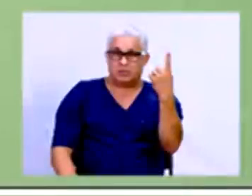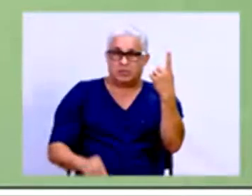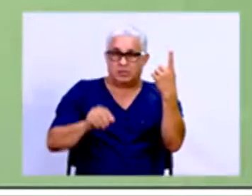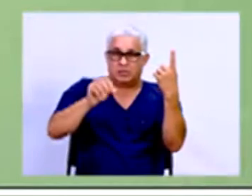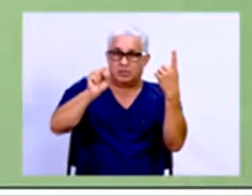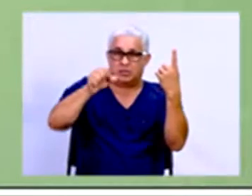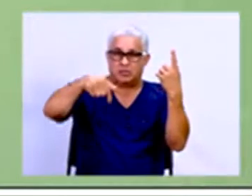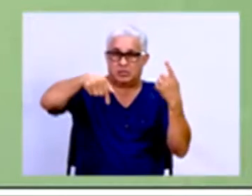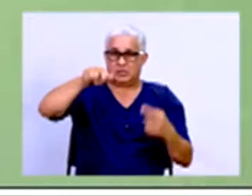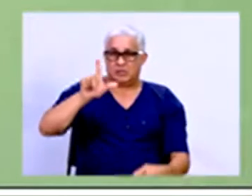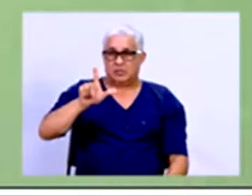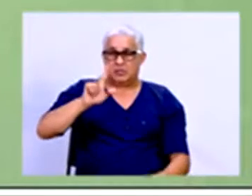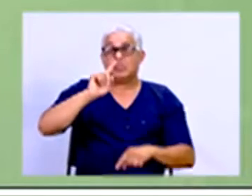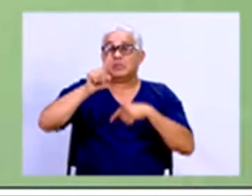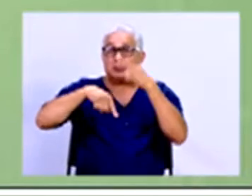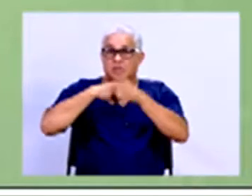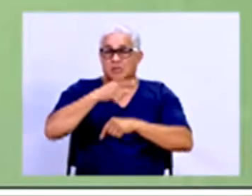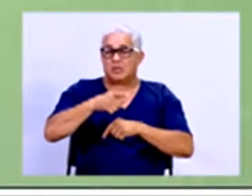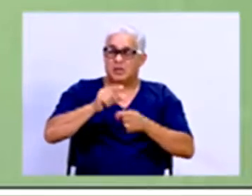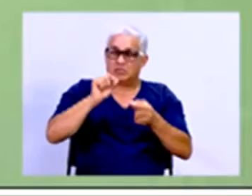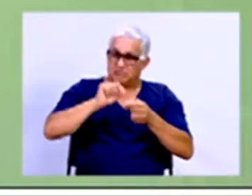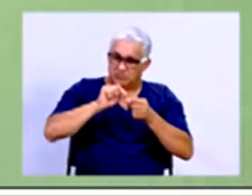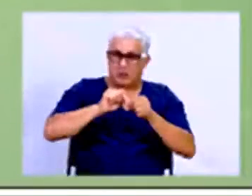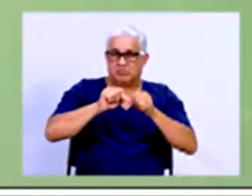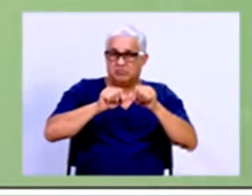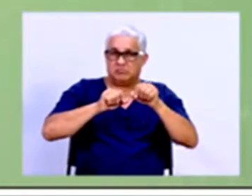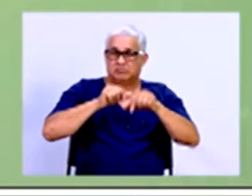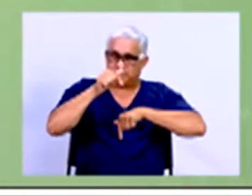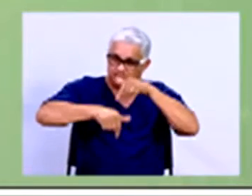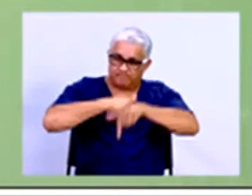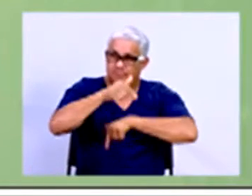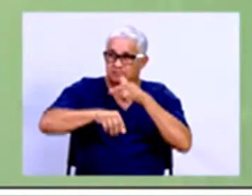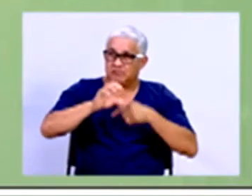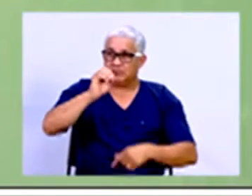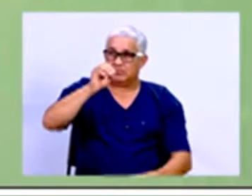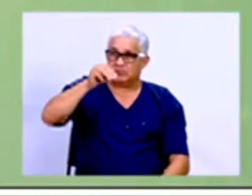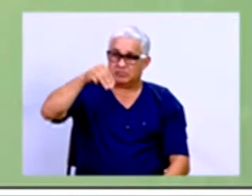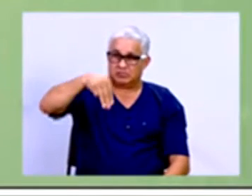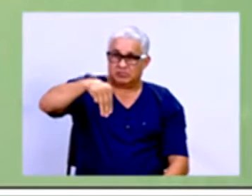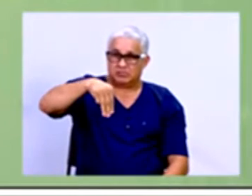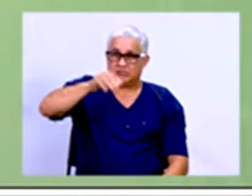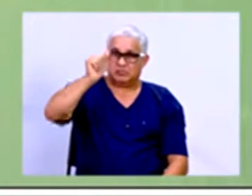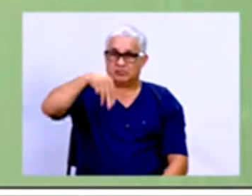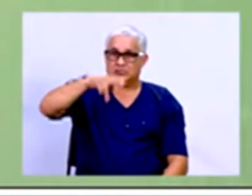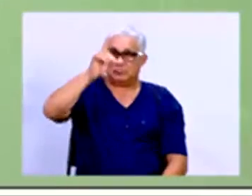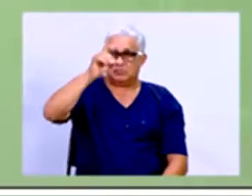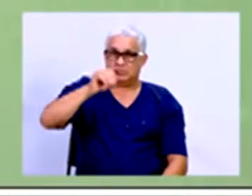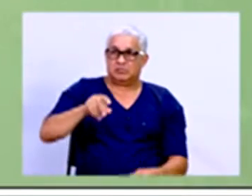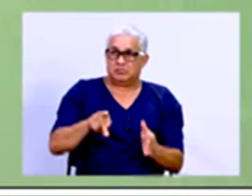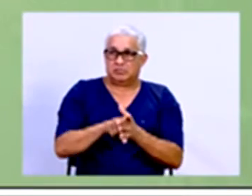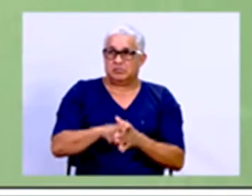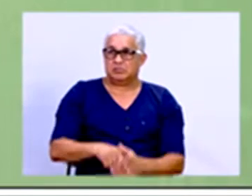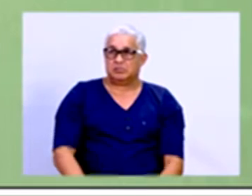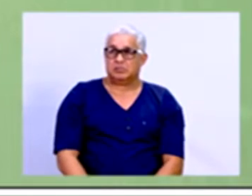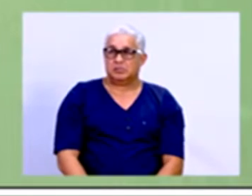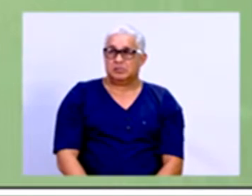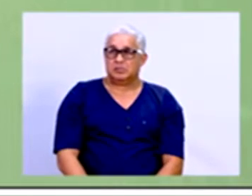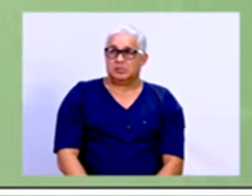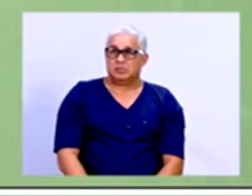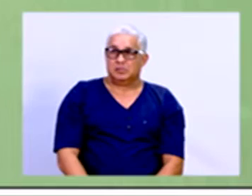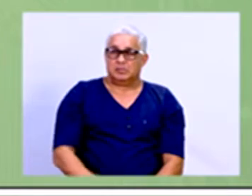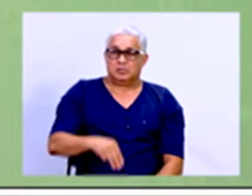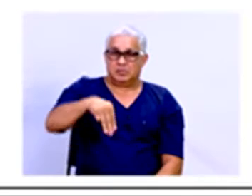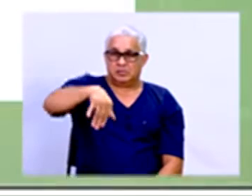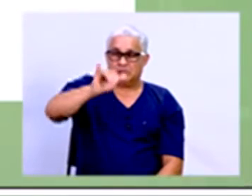SQL. Depois disso, a gente pega e executa essa informação, através desse comando MySQL query. A gente executa essa variável. E aí